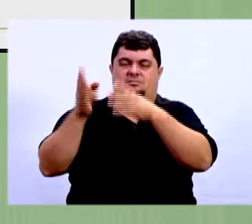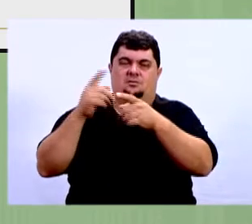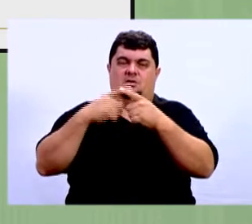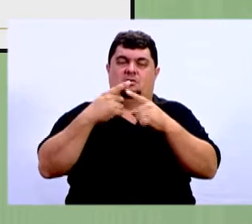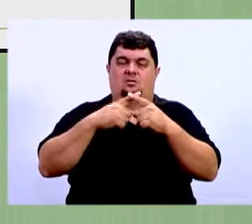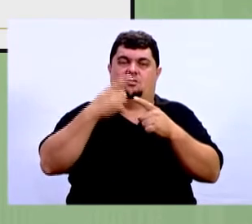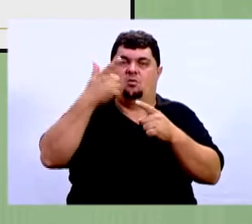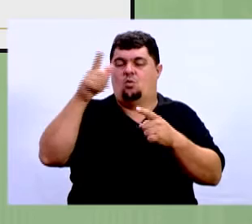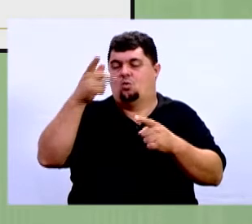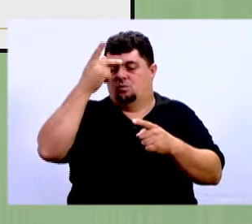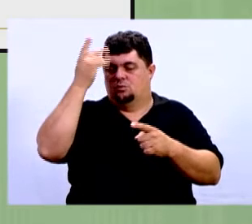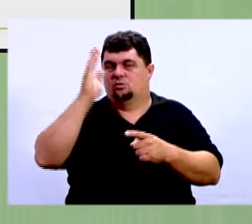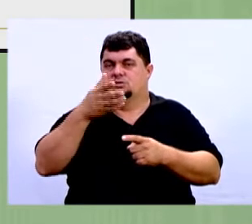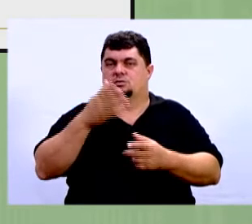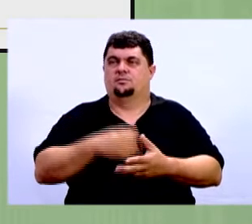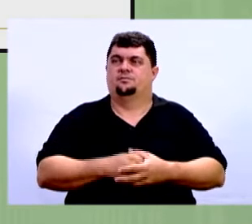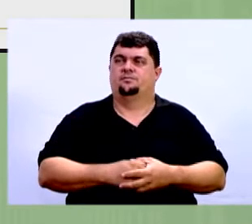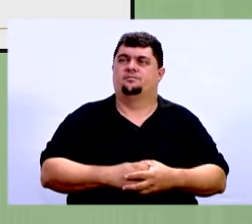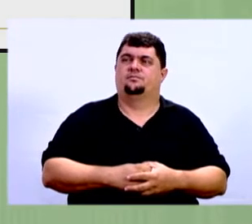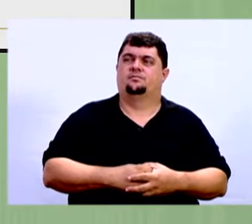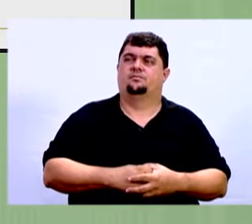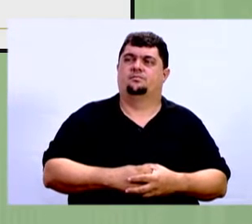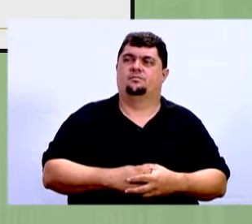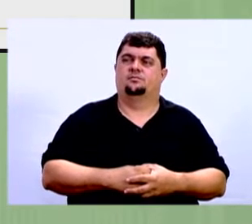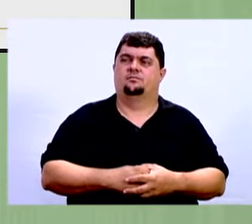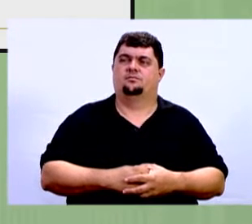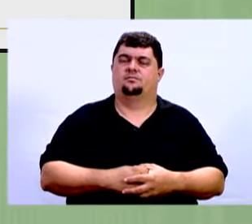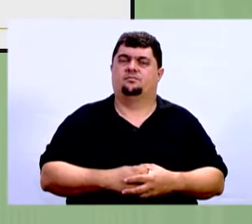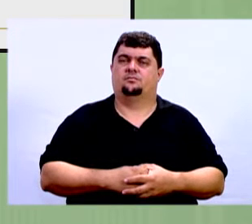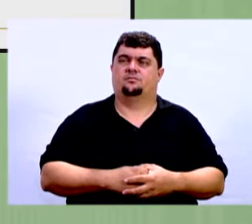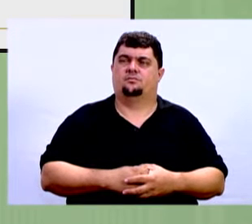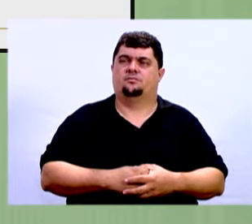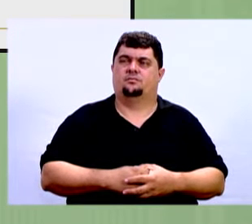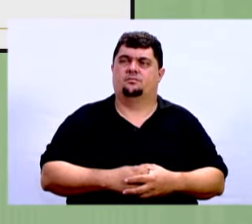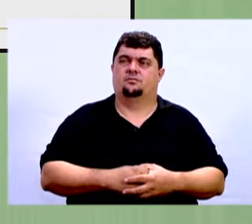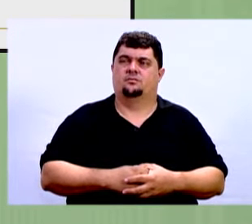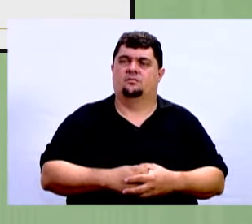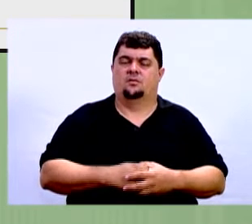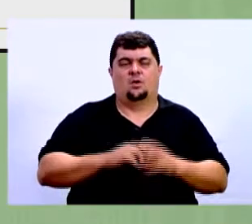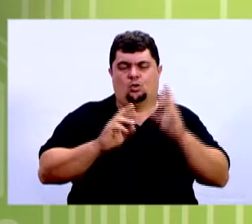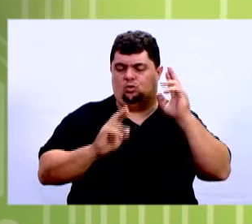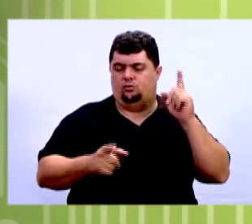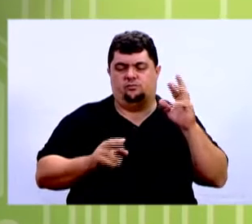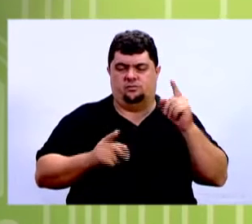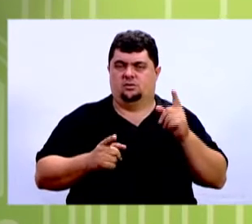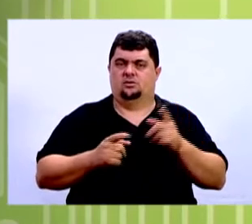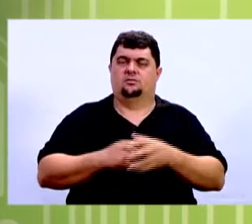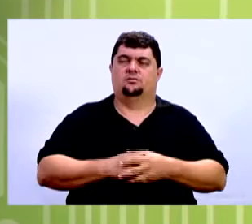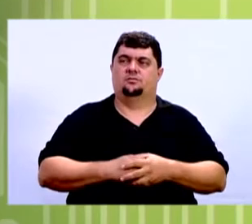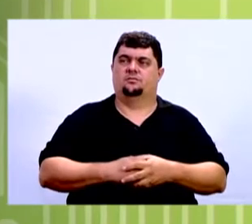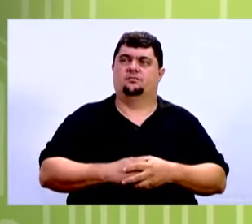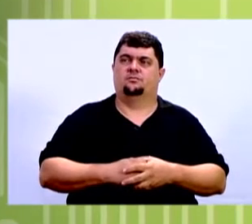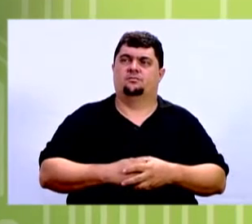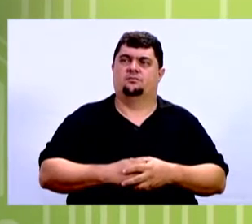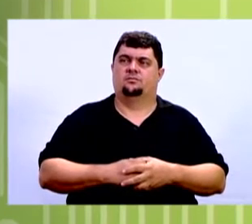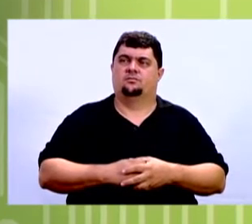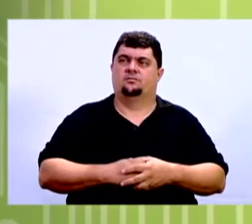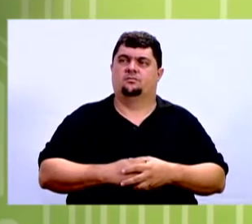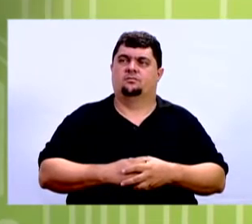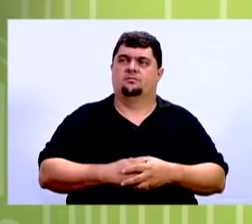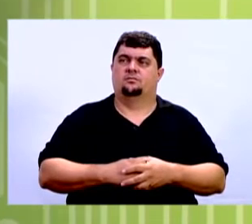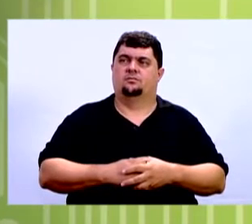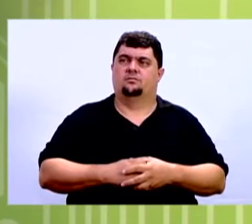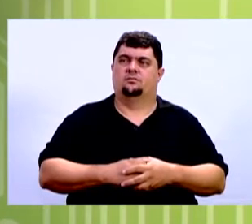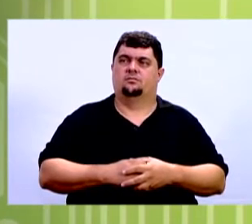uma interpretação, correto? Então a bibliográfica diferencia da documental nesse sentido.